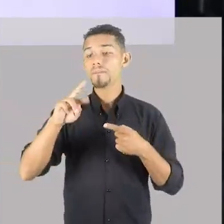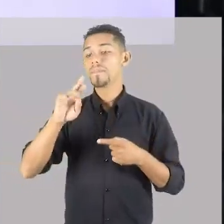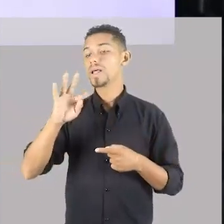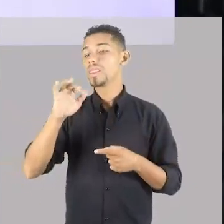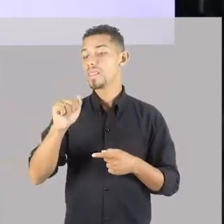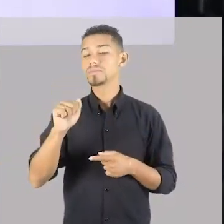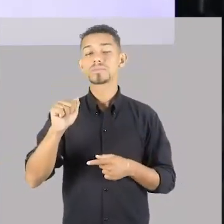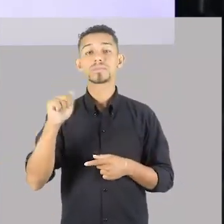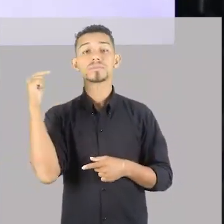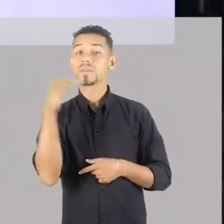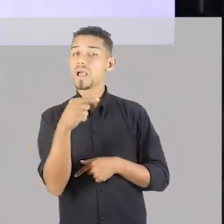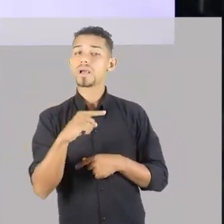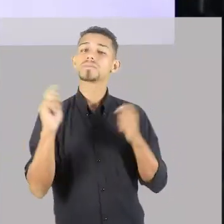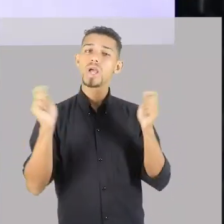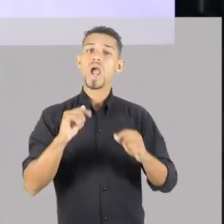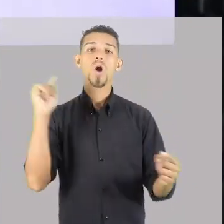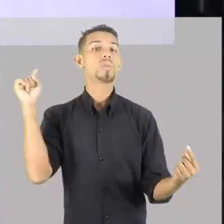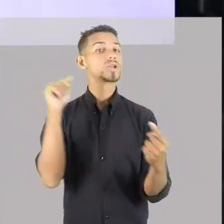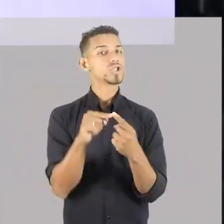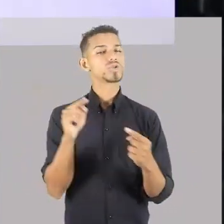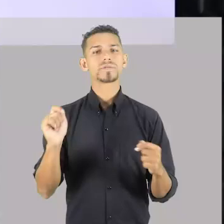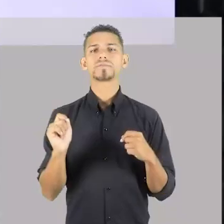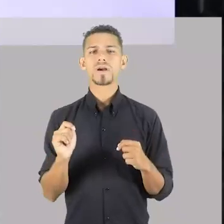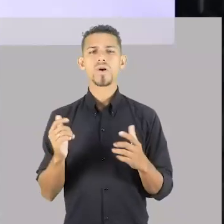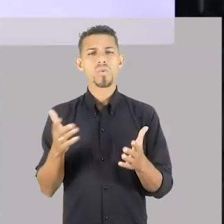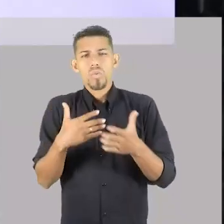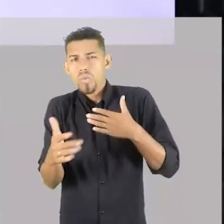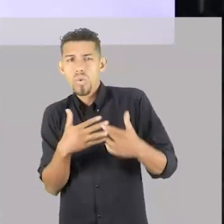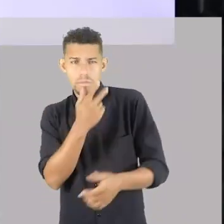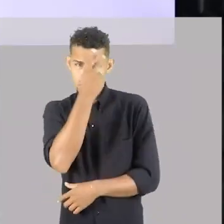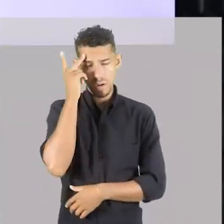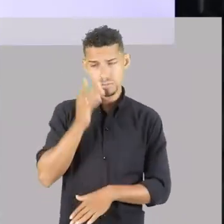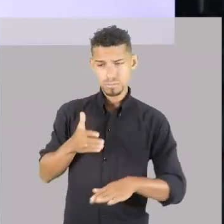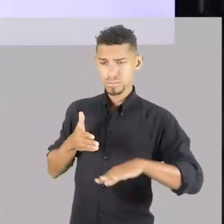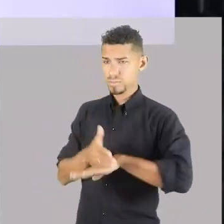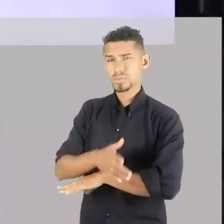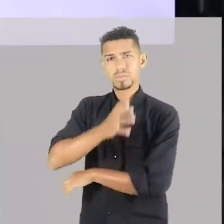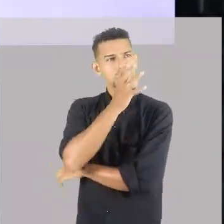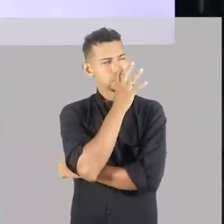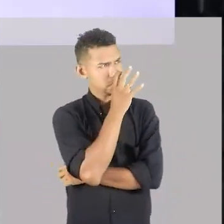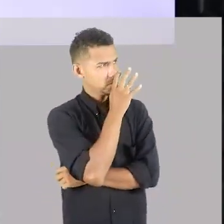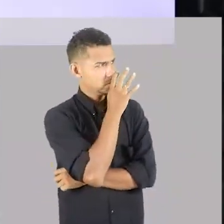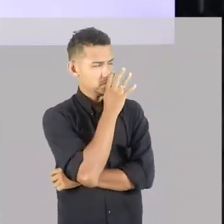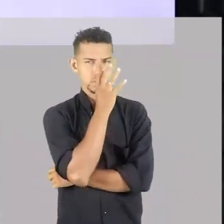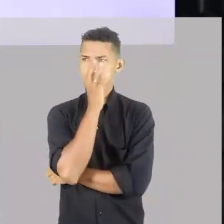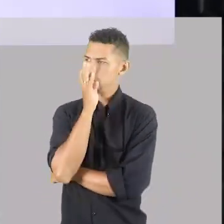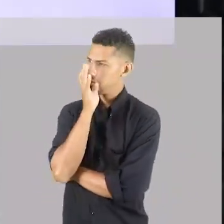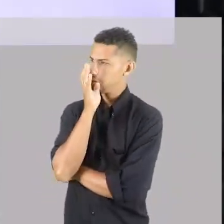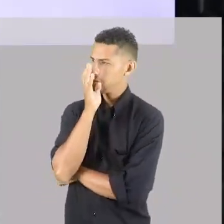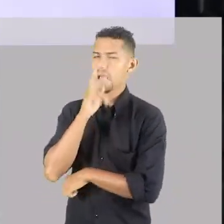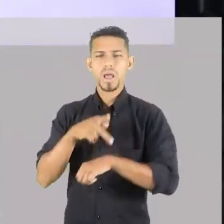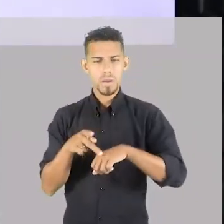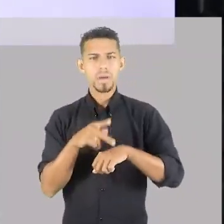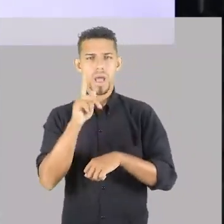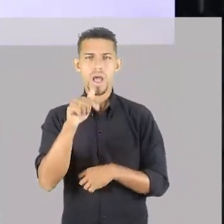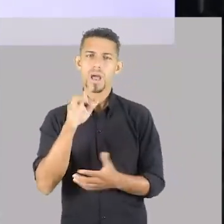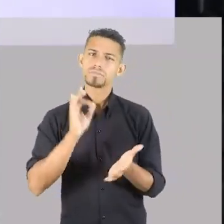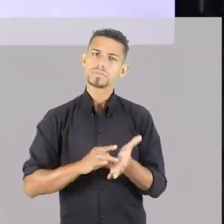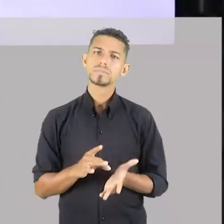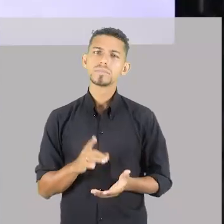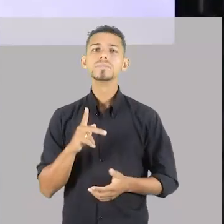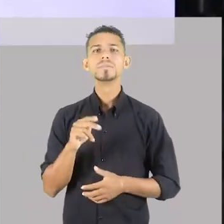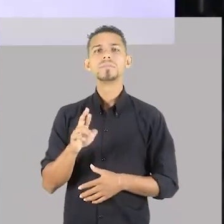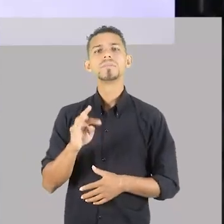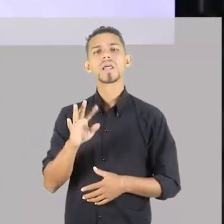essa adjetivação, ela é objetiva. Qualquer pessoa que entrar aqui vai perceber que as paredes são pretas. Então, isso